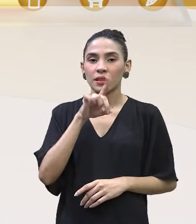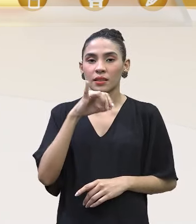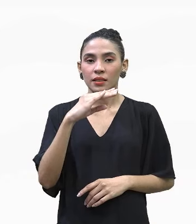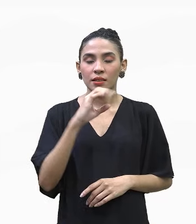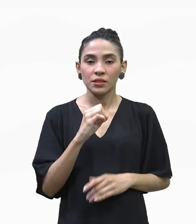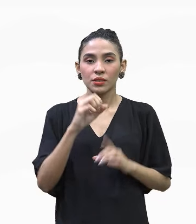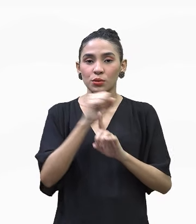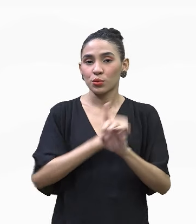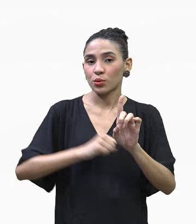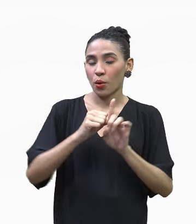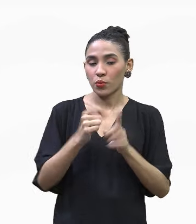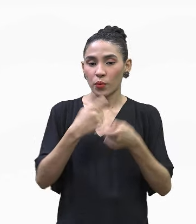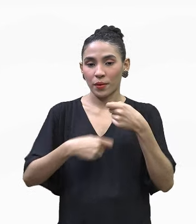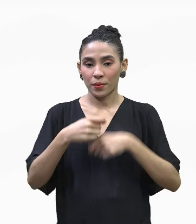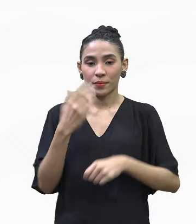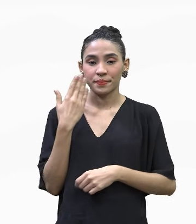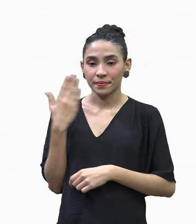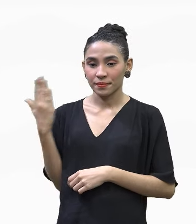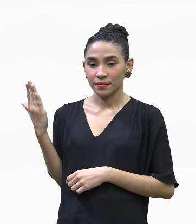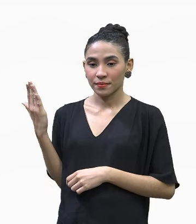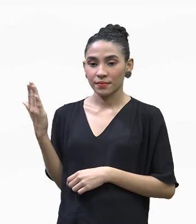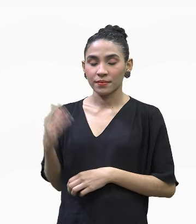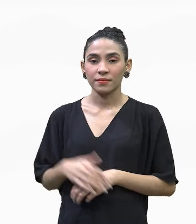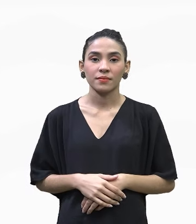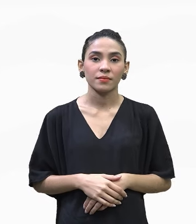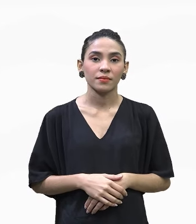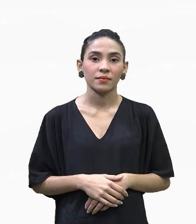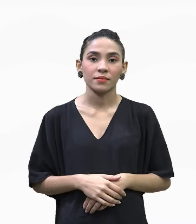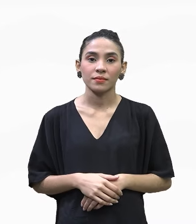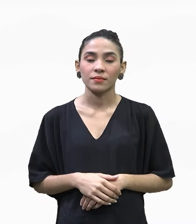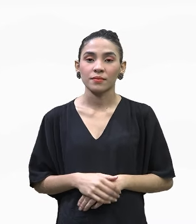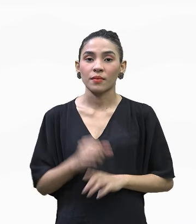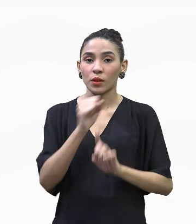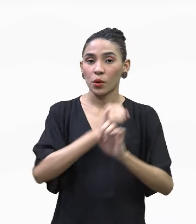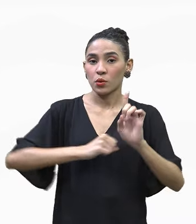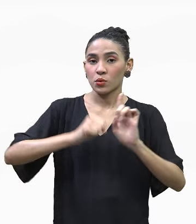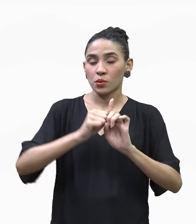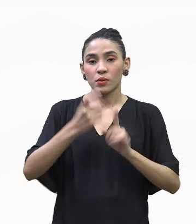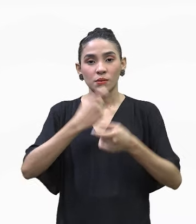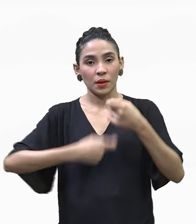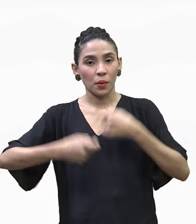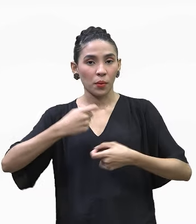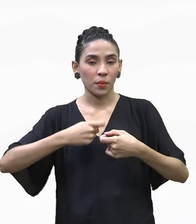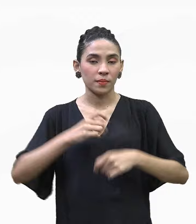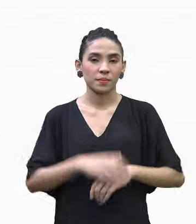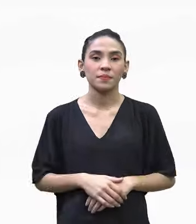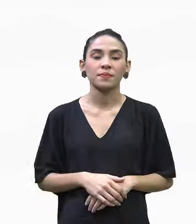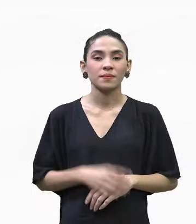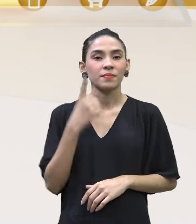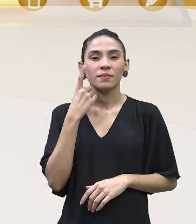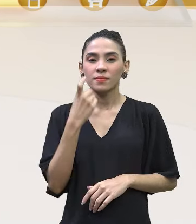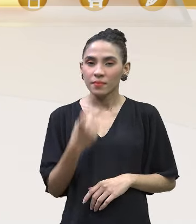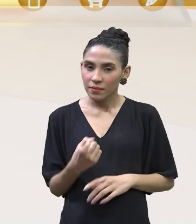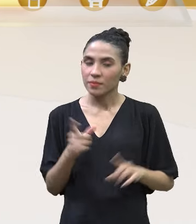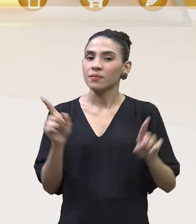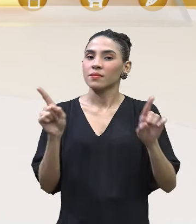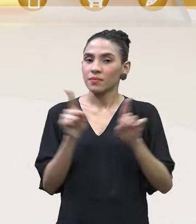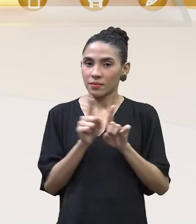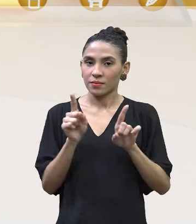socioeconômicos é isso professora sim começando aí índices socioeconômicos professor não é interessante